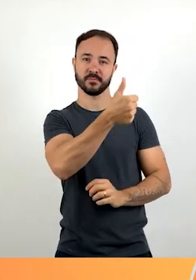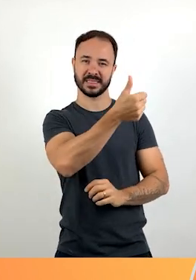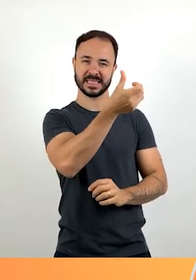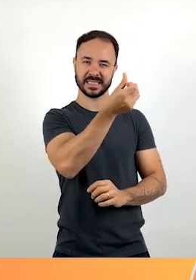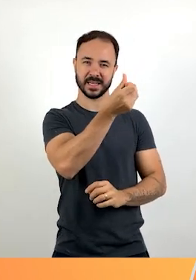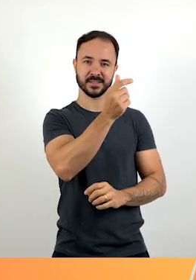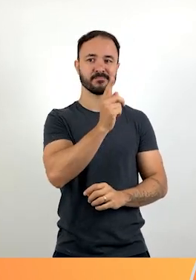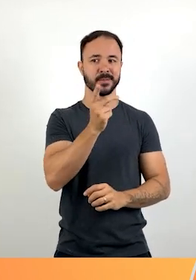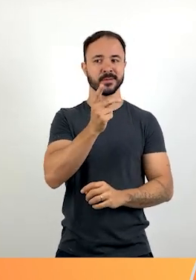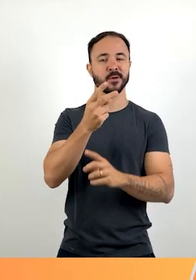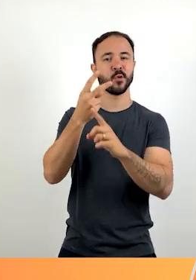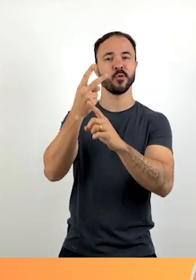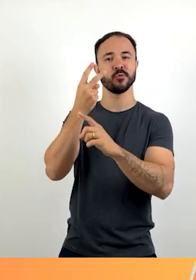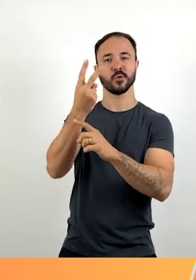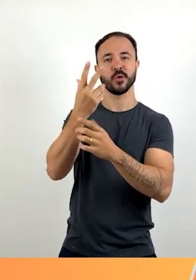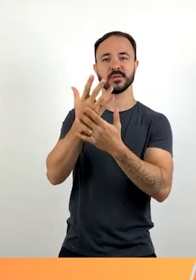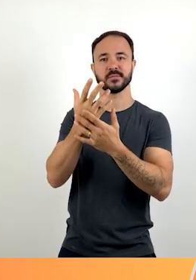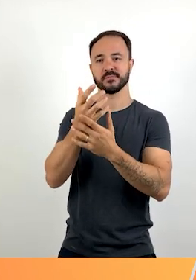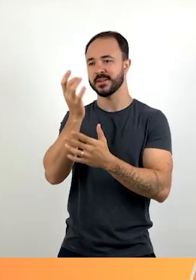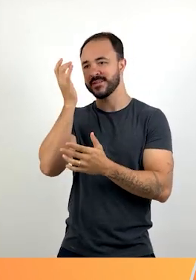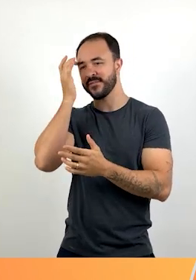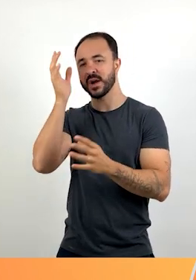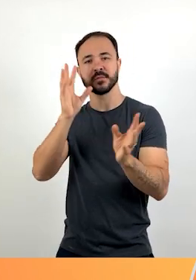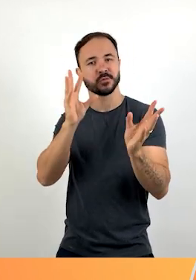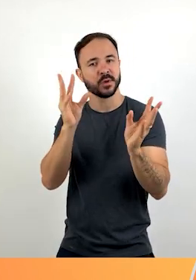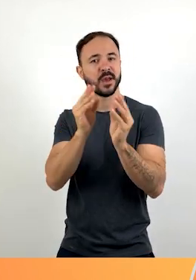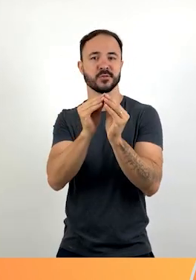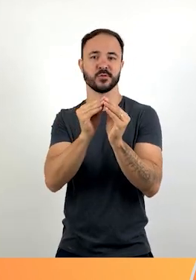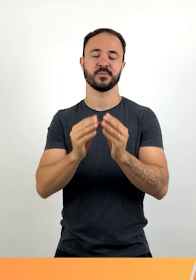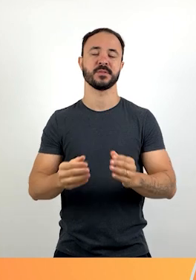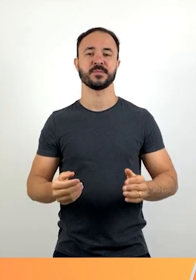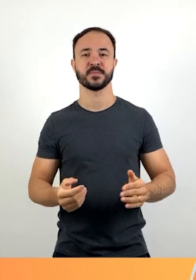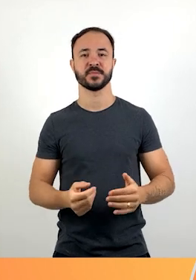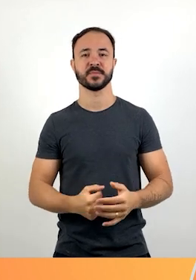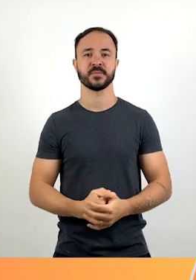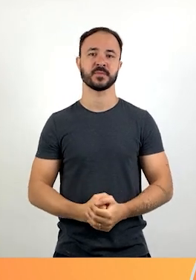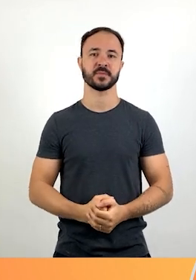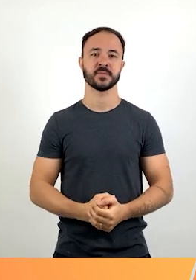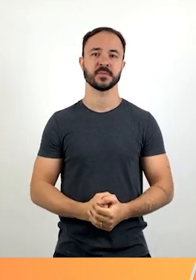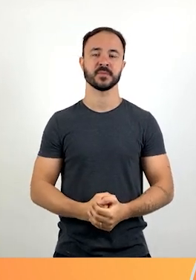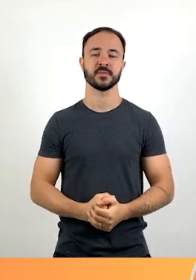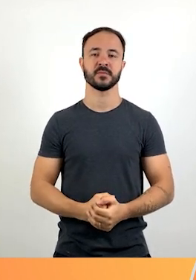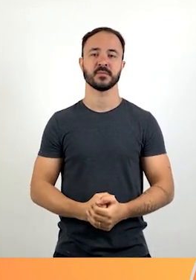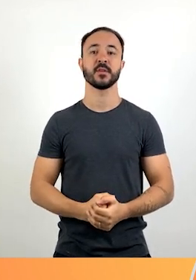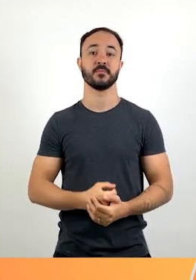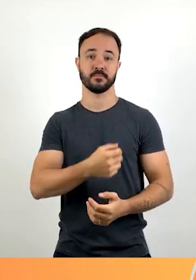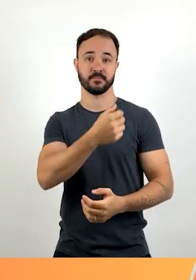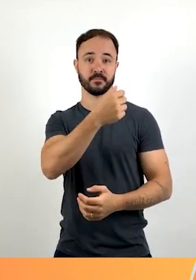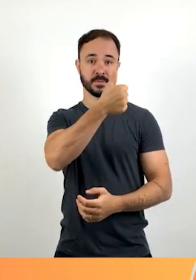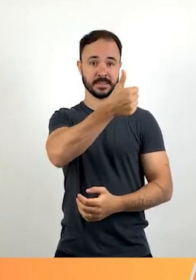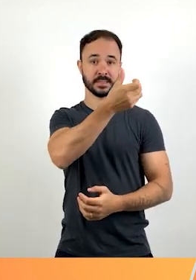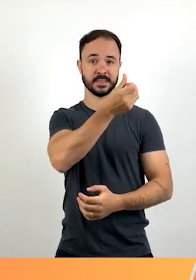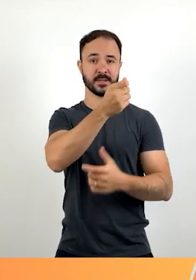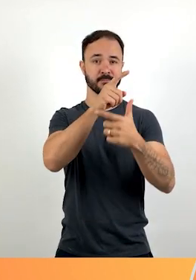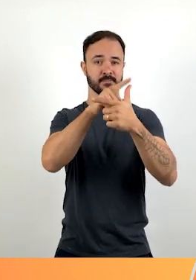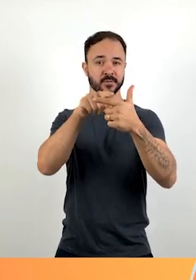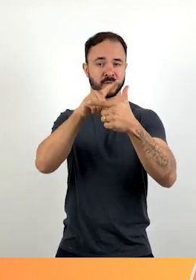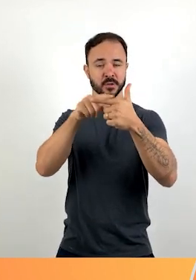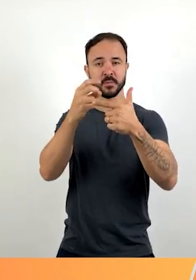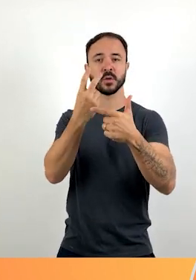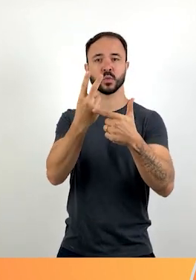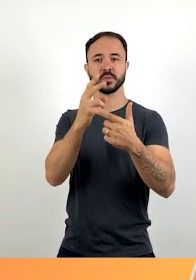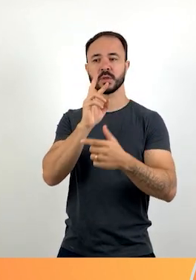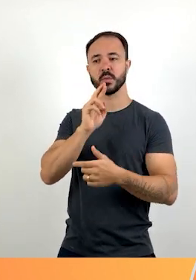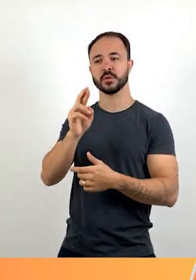posso multiplicar logo direto, vai dar no mesmo. Eu prefiro aqui simplificar. Então, 16 dividido para 2 é